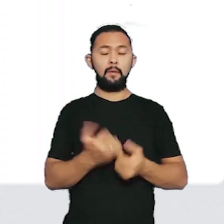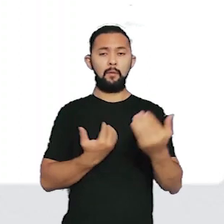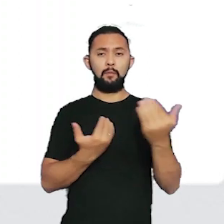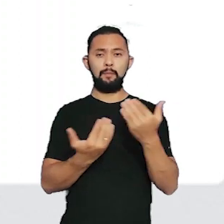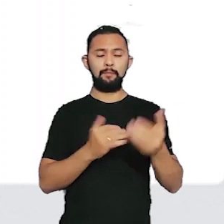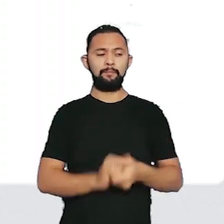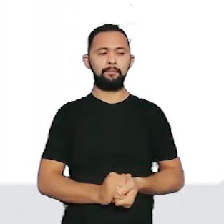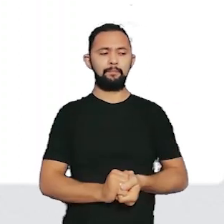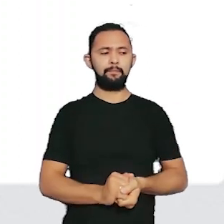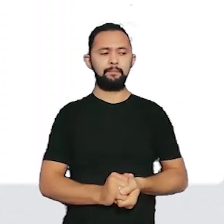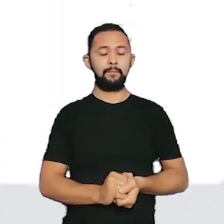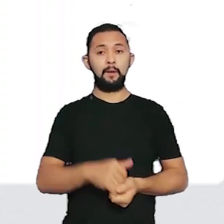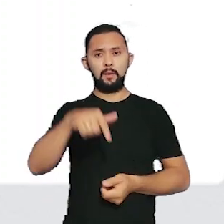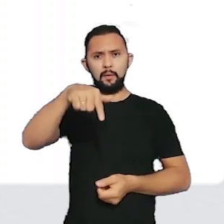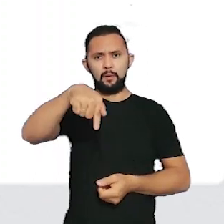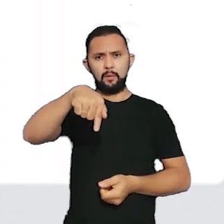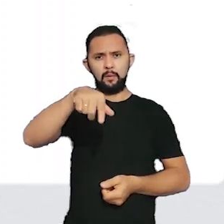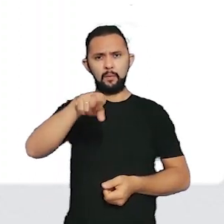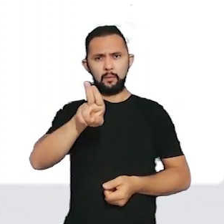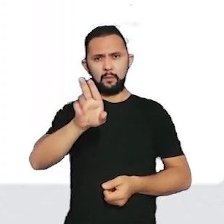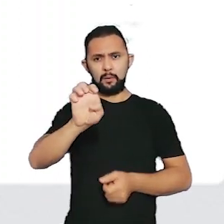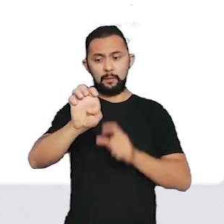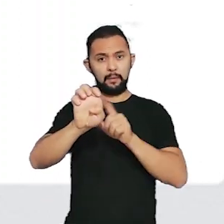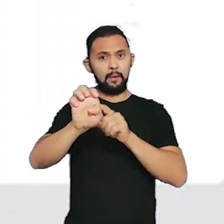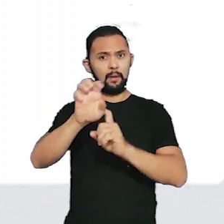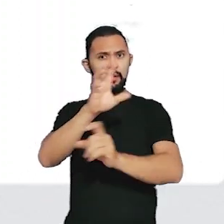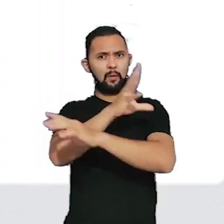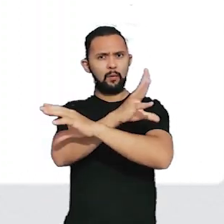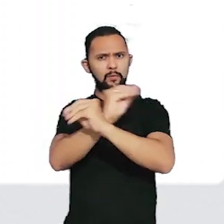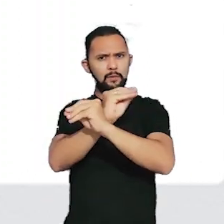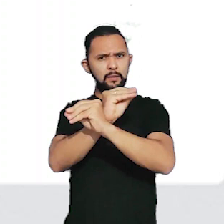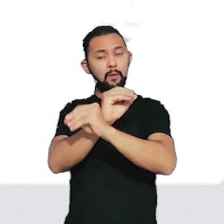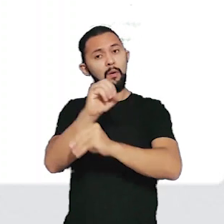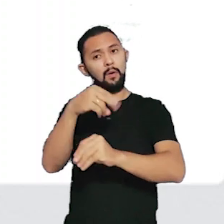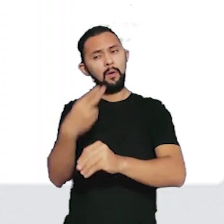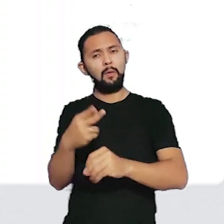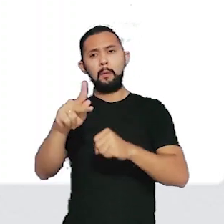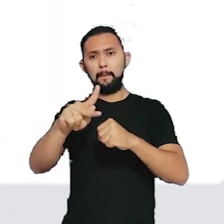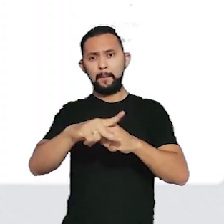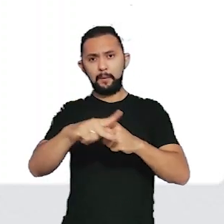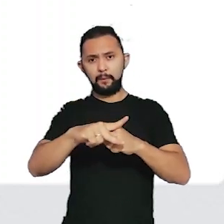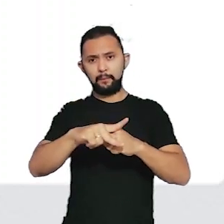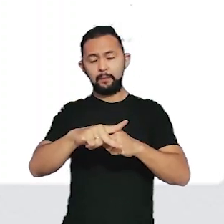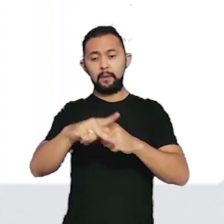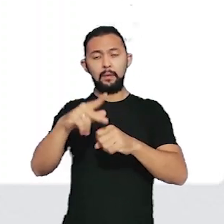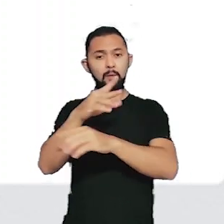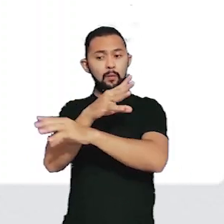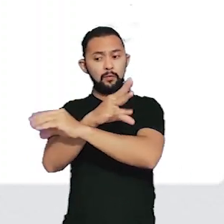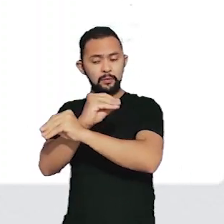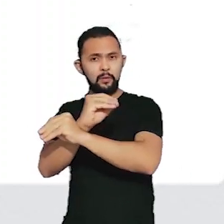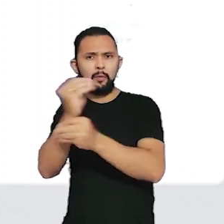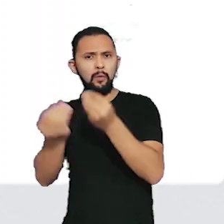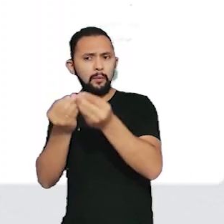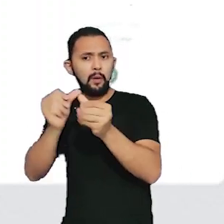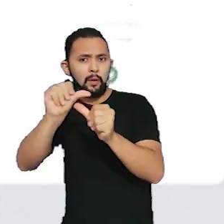que, preciso identificar se esse que é conjunção ou pronome, tá? Para ser conjunção, eu troco toda a oração pelo isso. Para